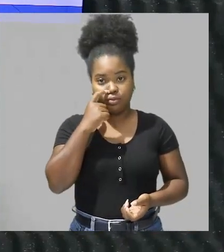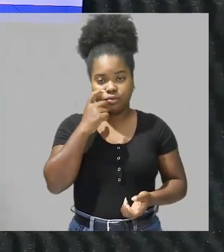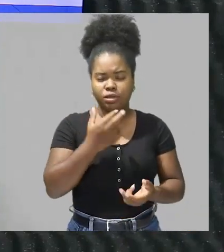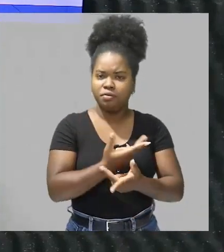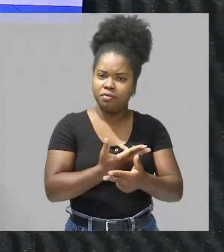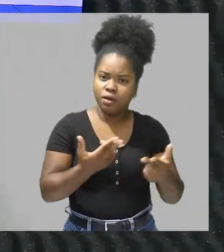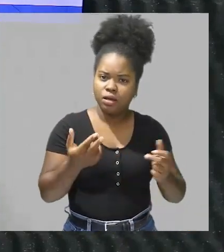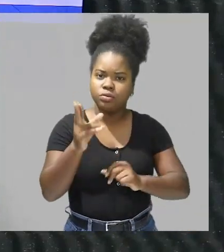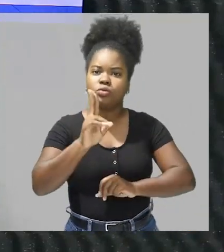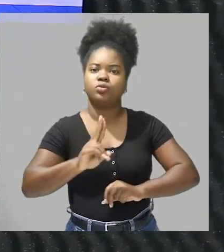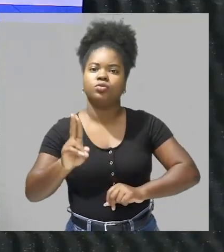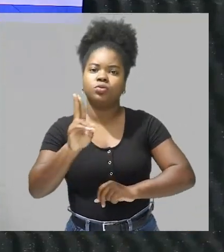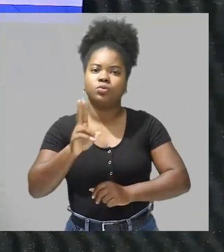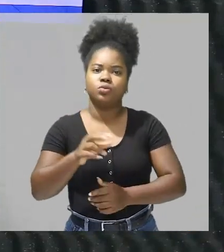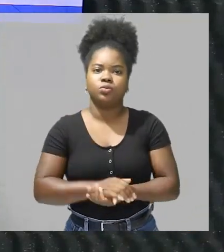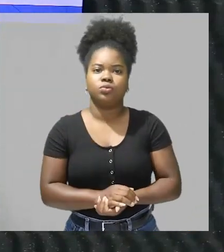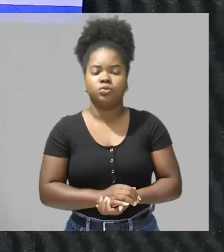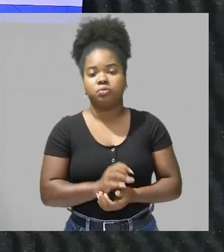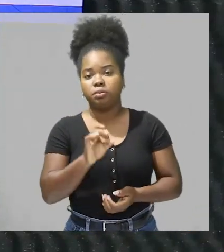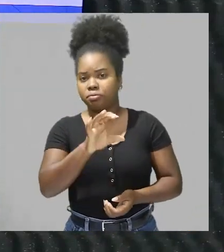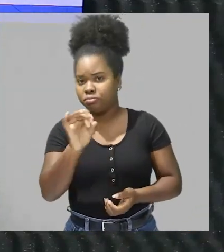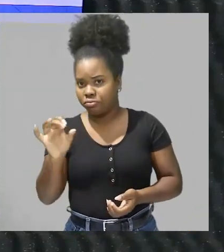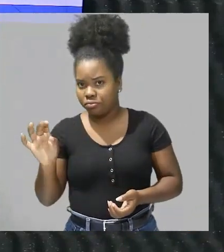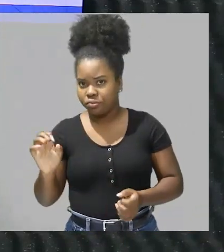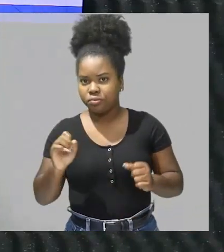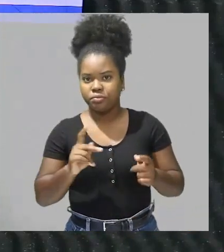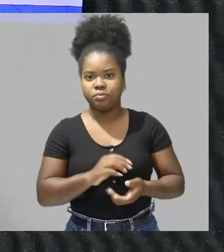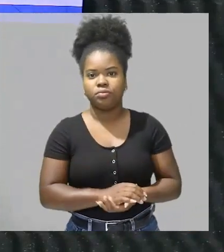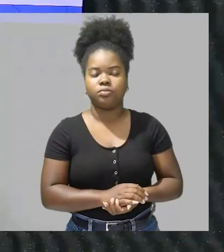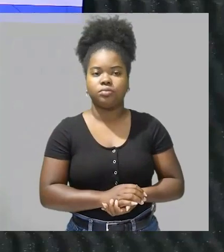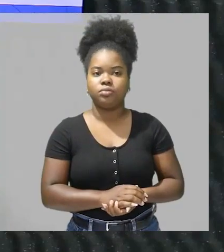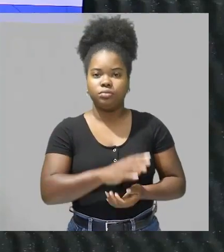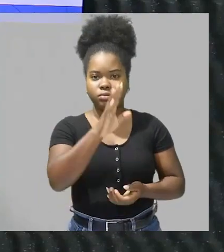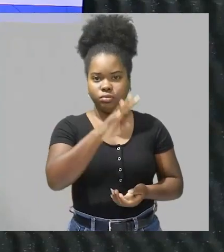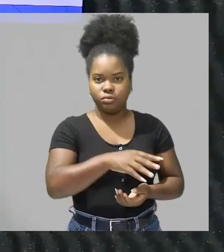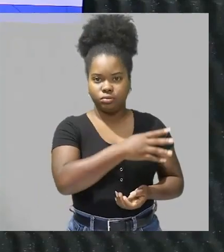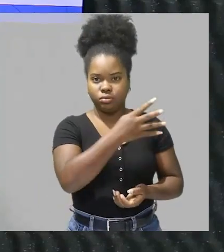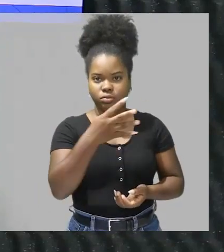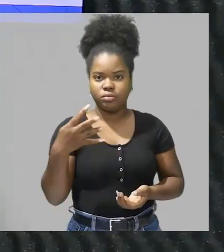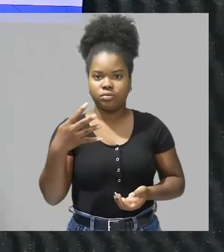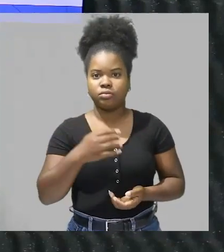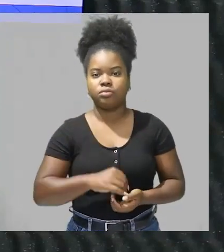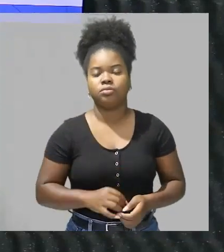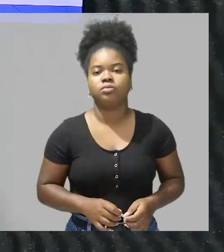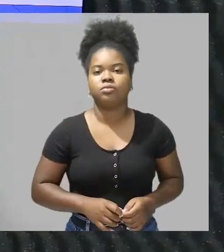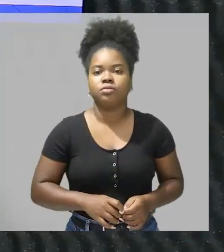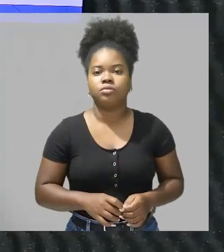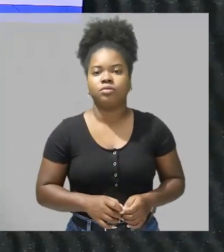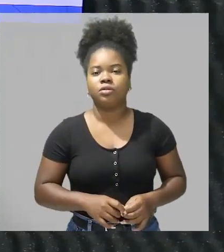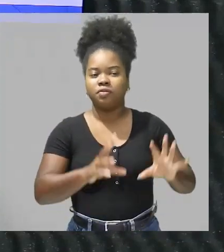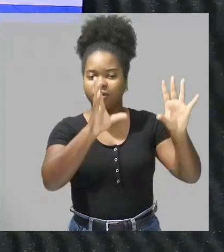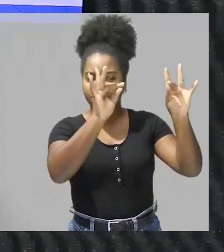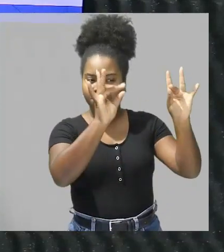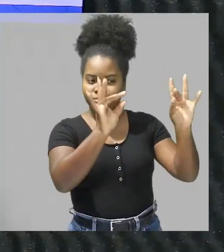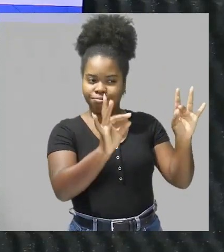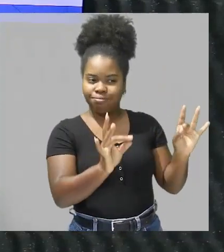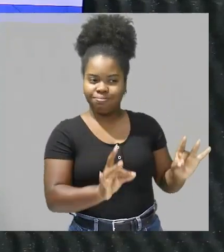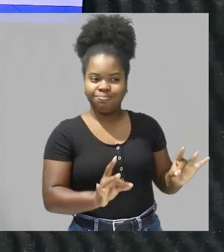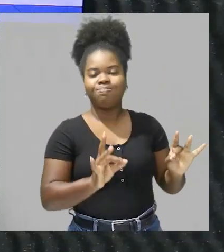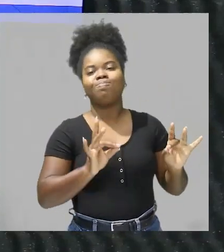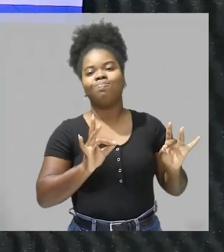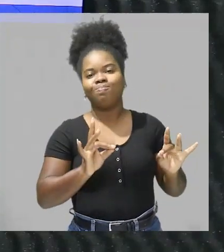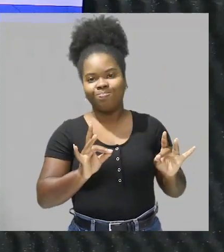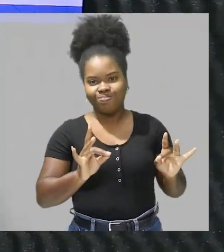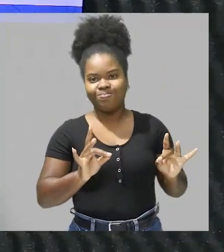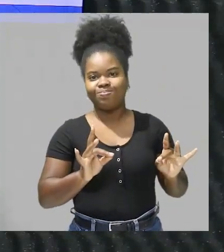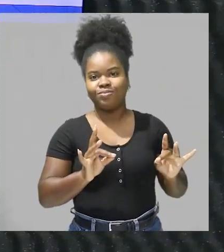os diversos usos para cada uma das frações então uma tabela que vai esmiuçar é